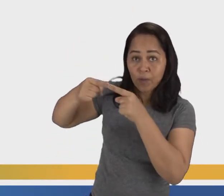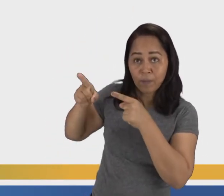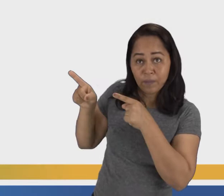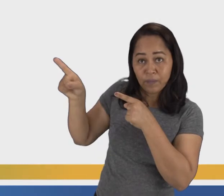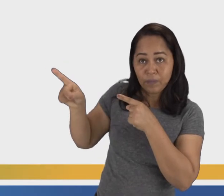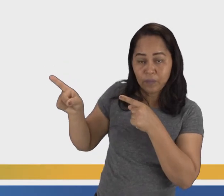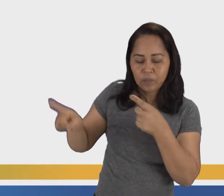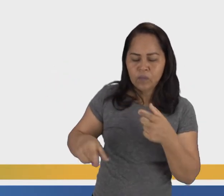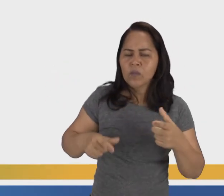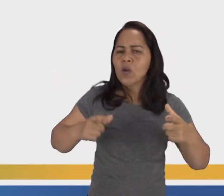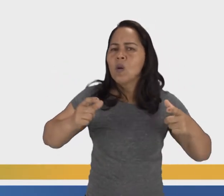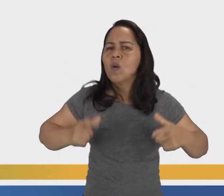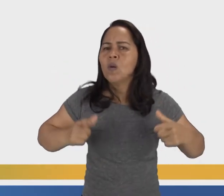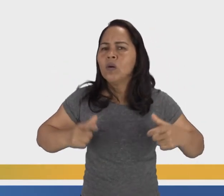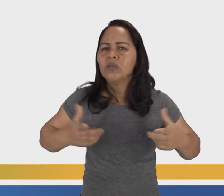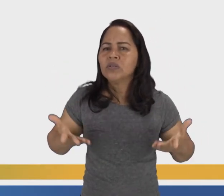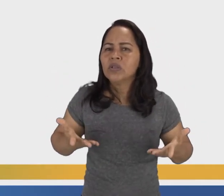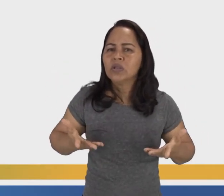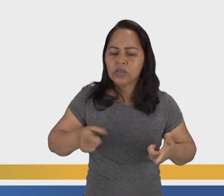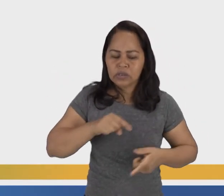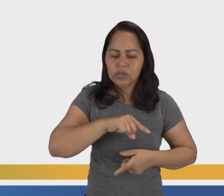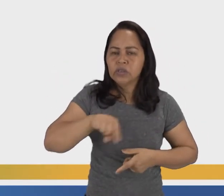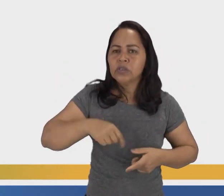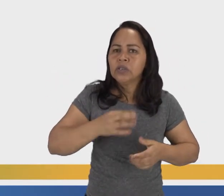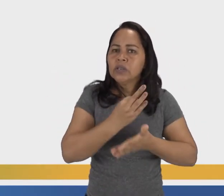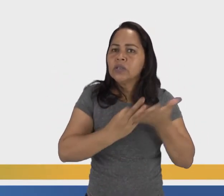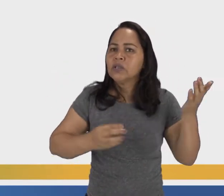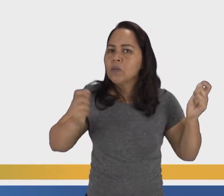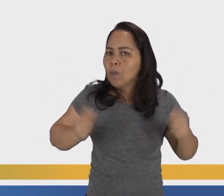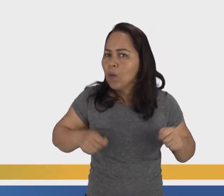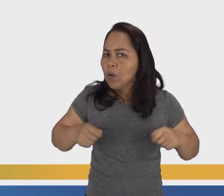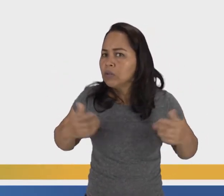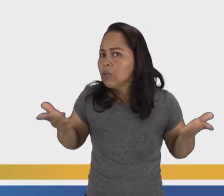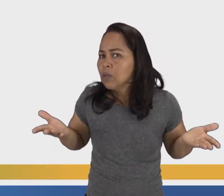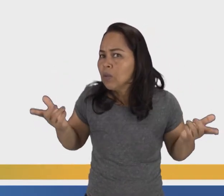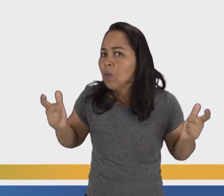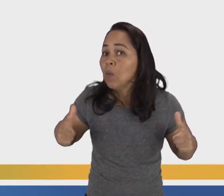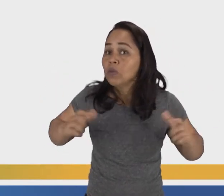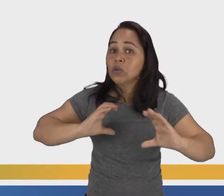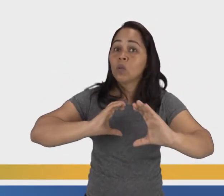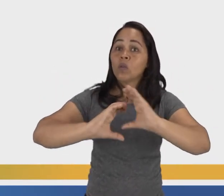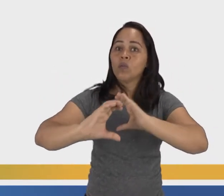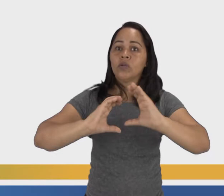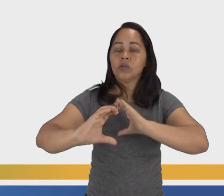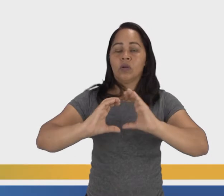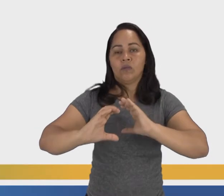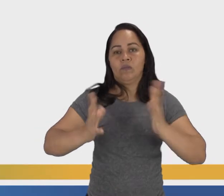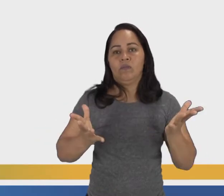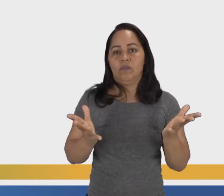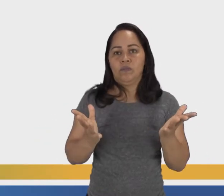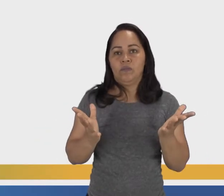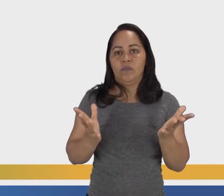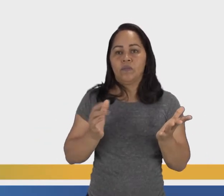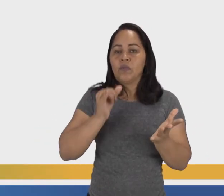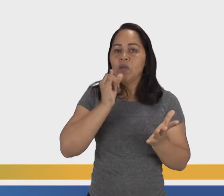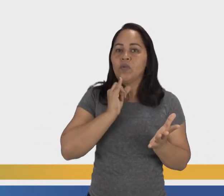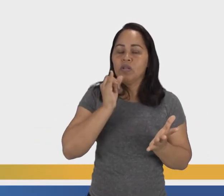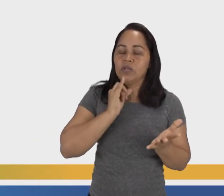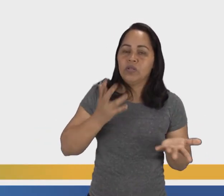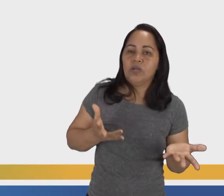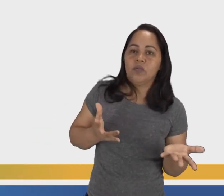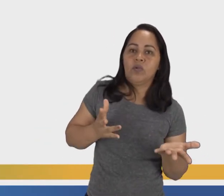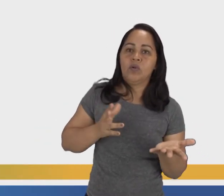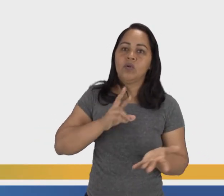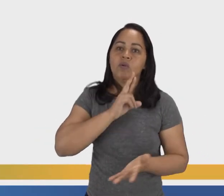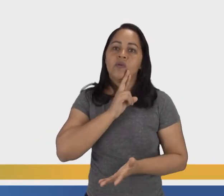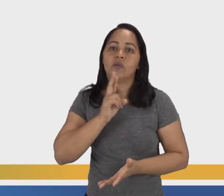receber. Qual é o lugar legítimo de circulação desse texto? Bom, nós não vamos ter um lugar de circulação legítimo como o cardápio, por